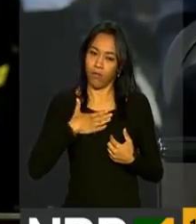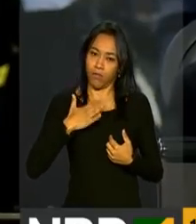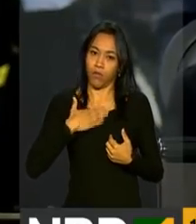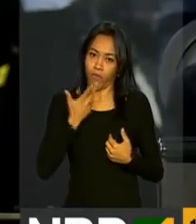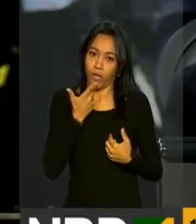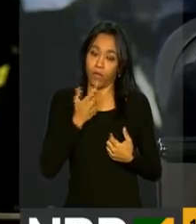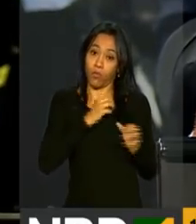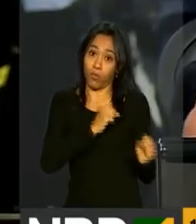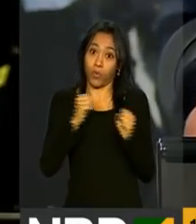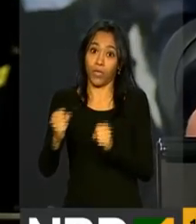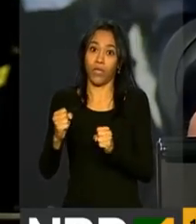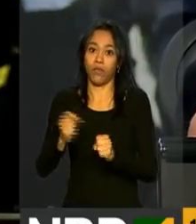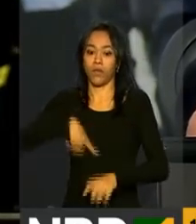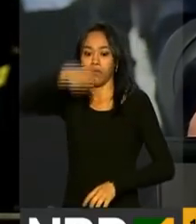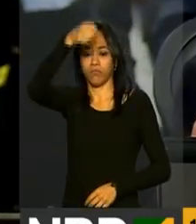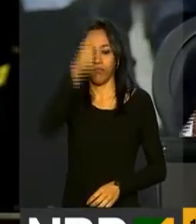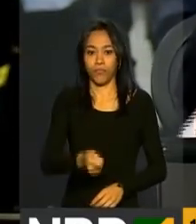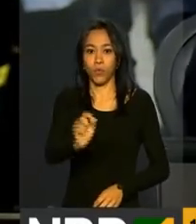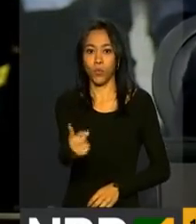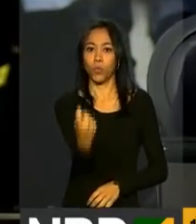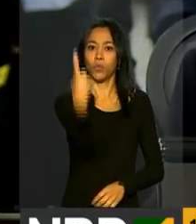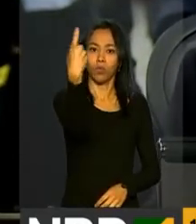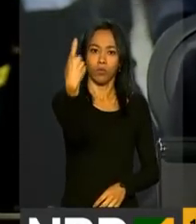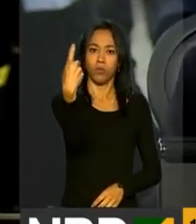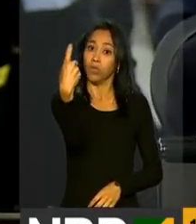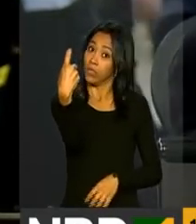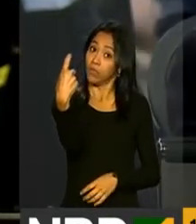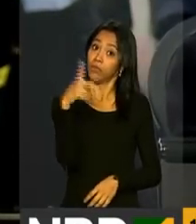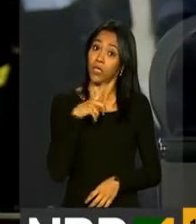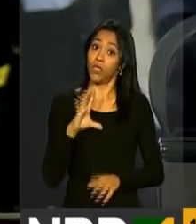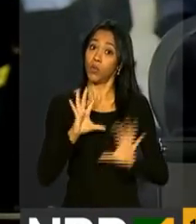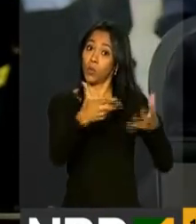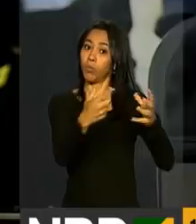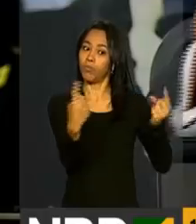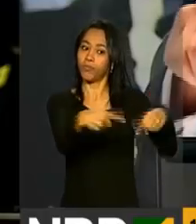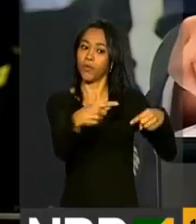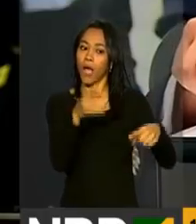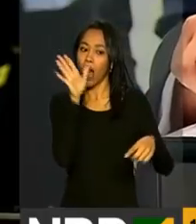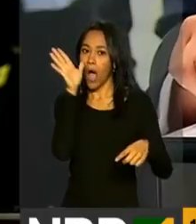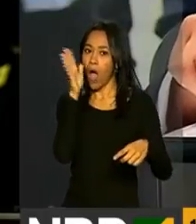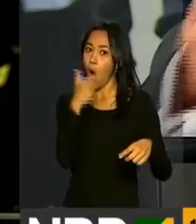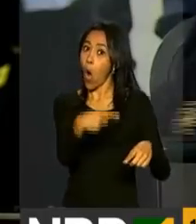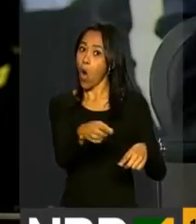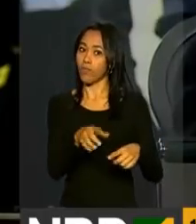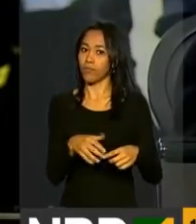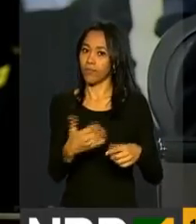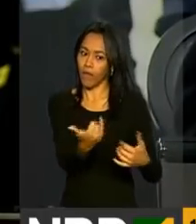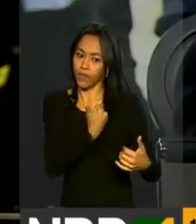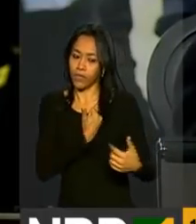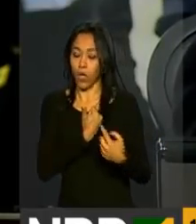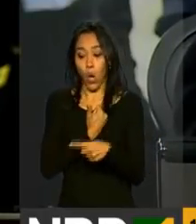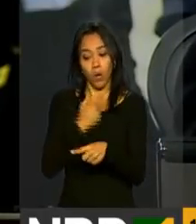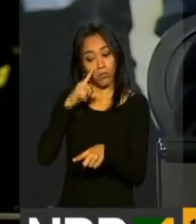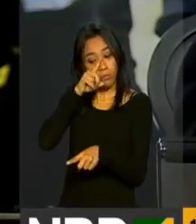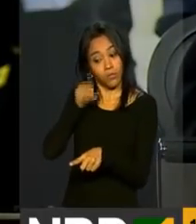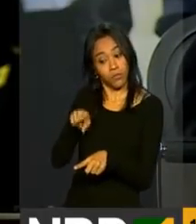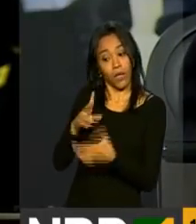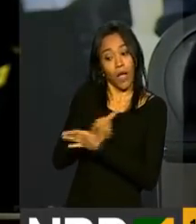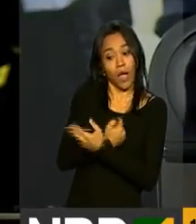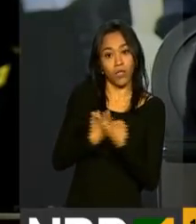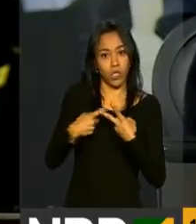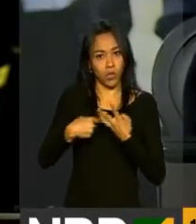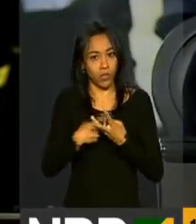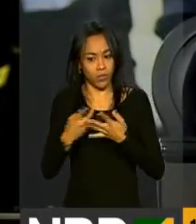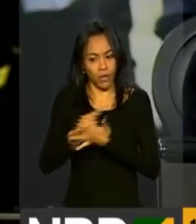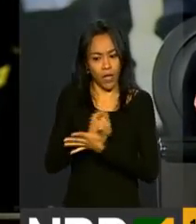se absolutizem né então você tem uma posição para ficar atenta já está exagerando aqui tá exagerando acolá